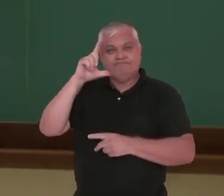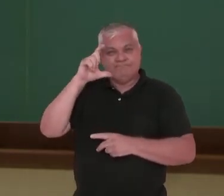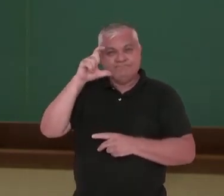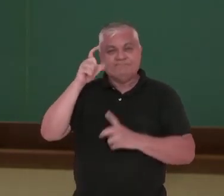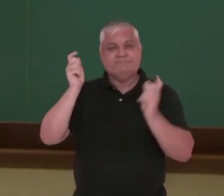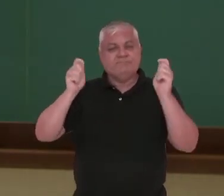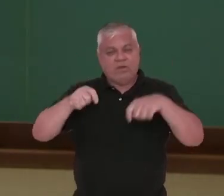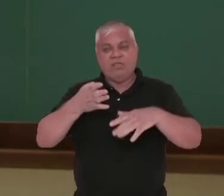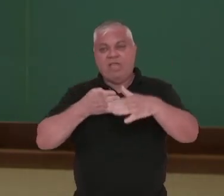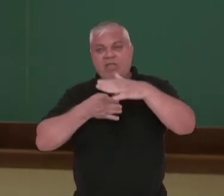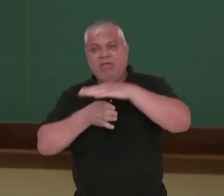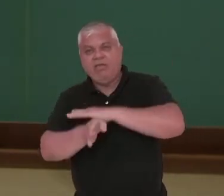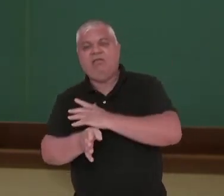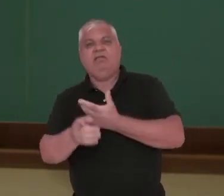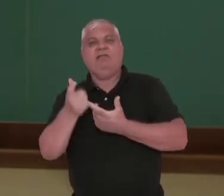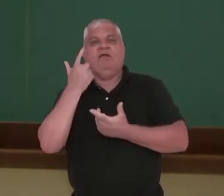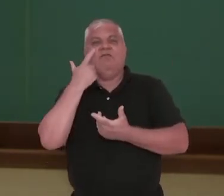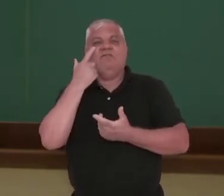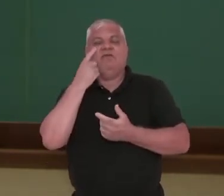pode acessar então a